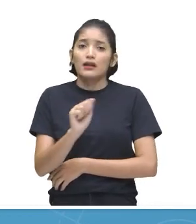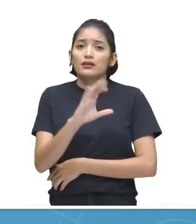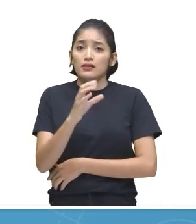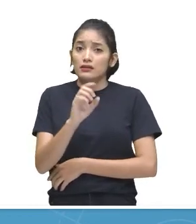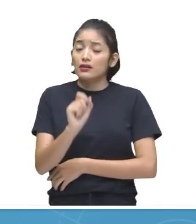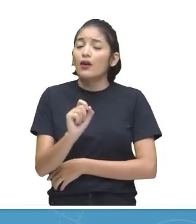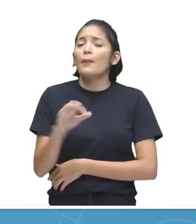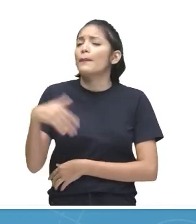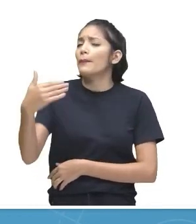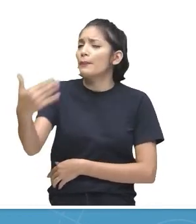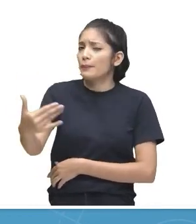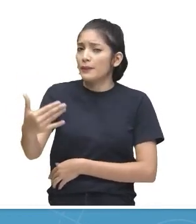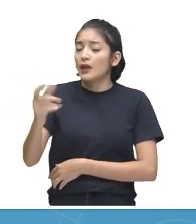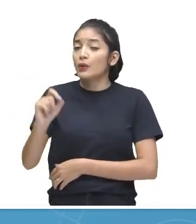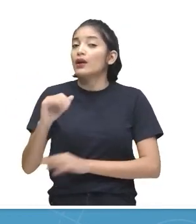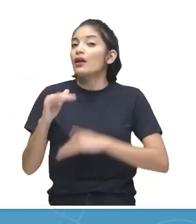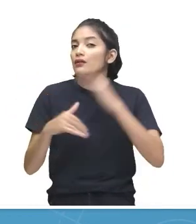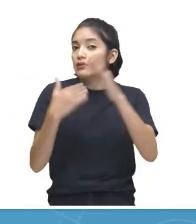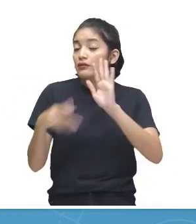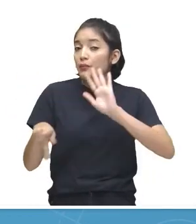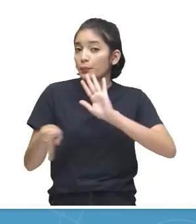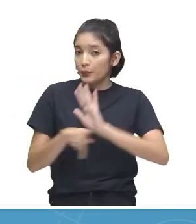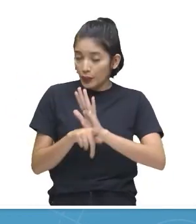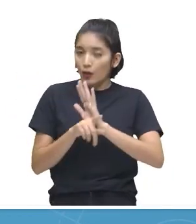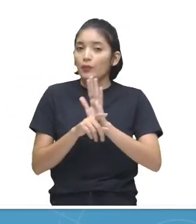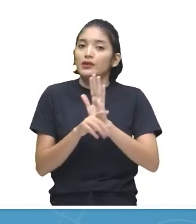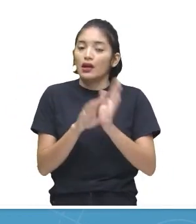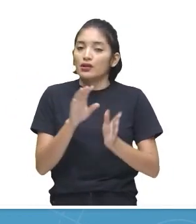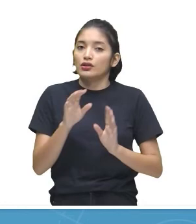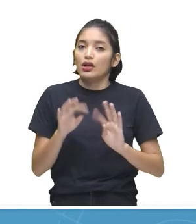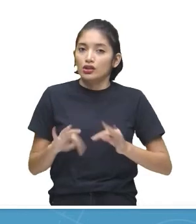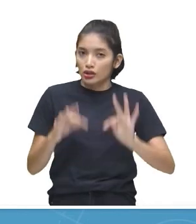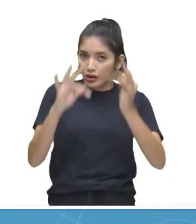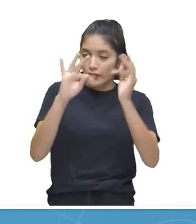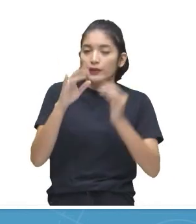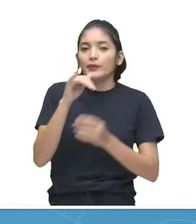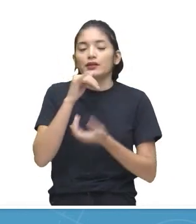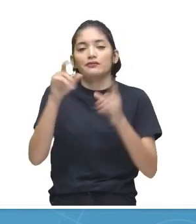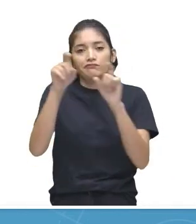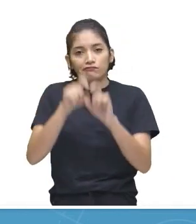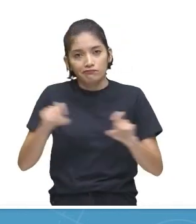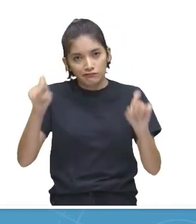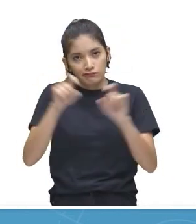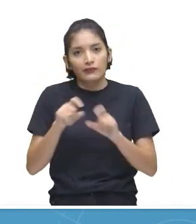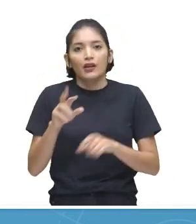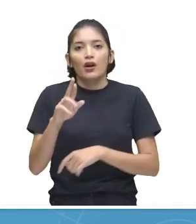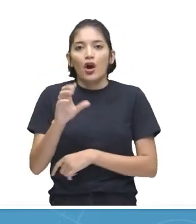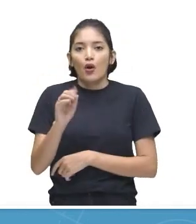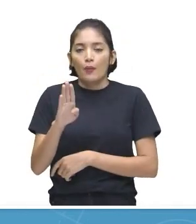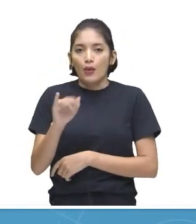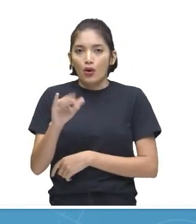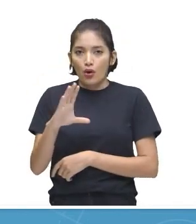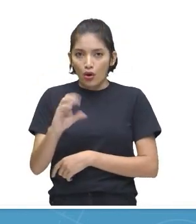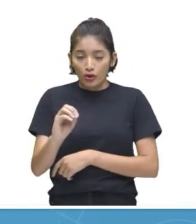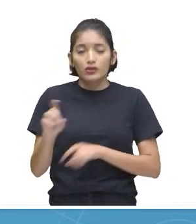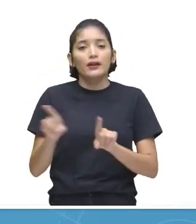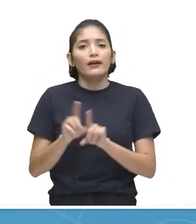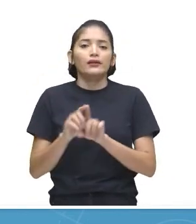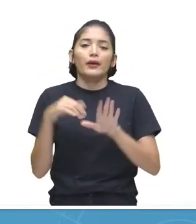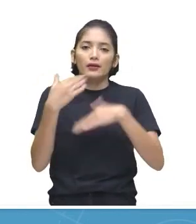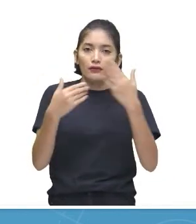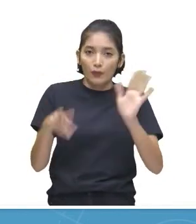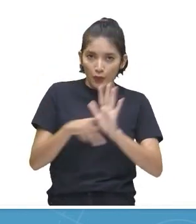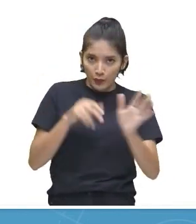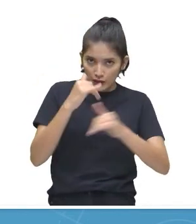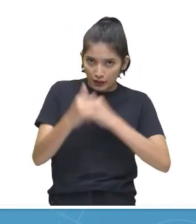ela com os desenvolvimentos de tecnologia de ponta, tá? A informática, a robótica, a criação e desenvolvimento da internet,